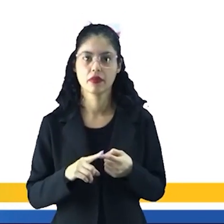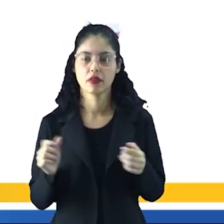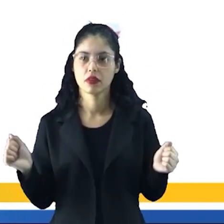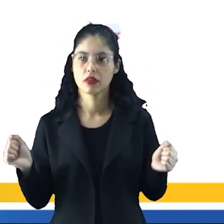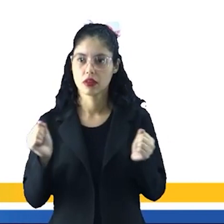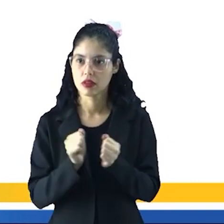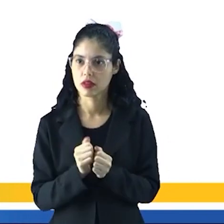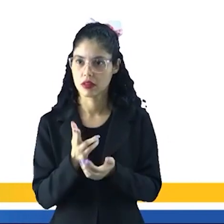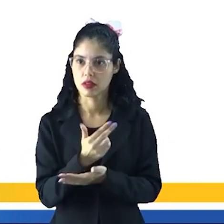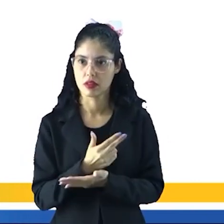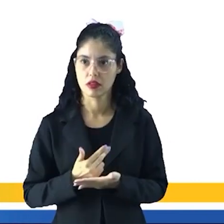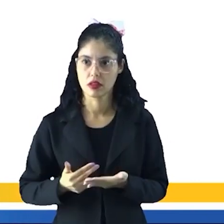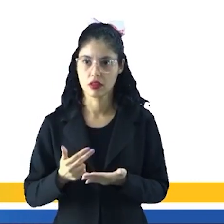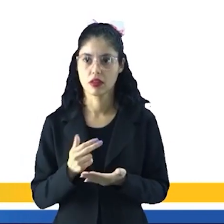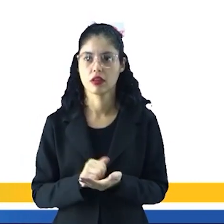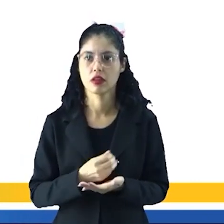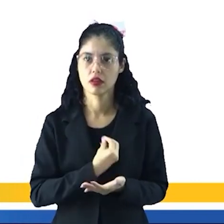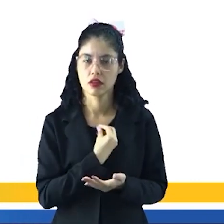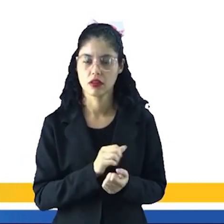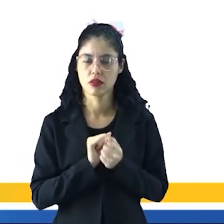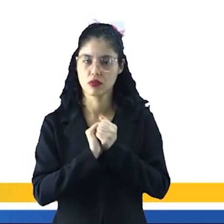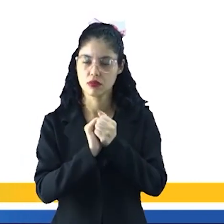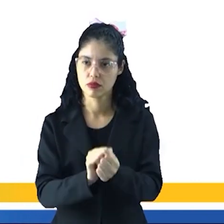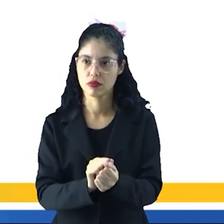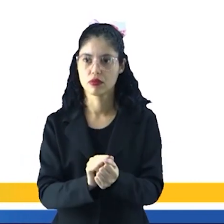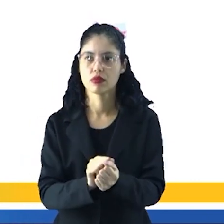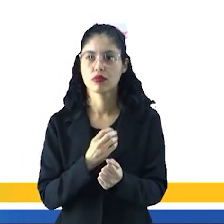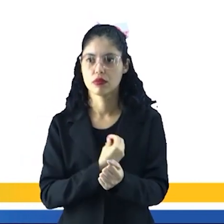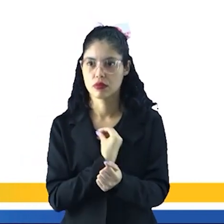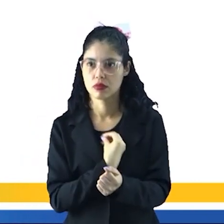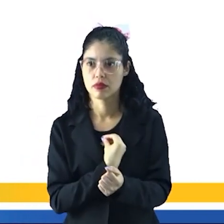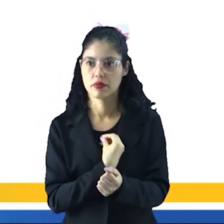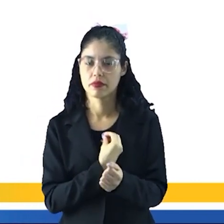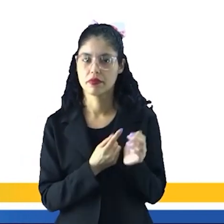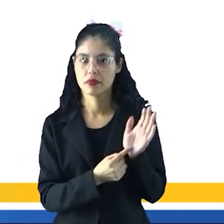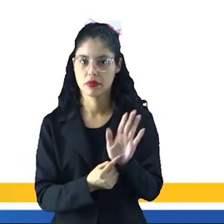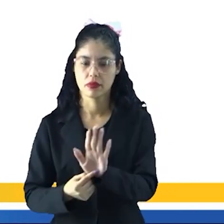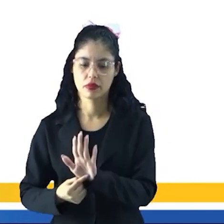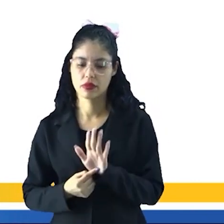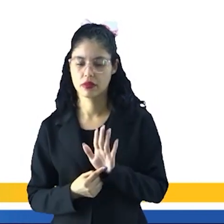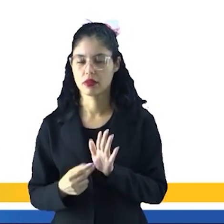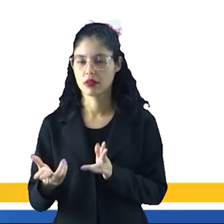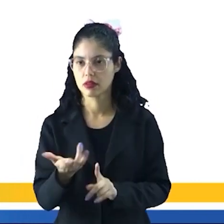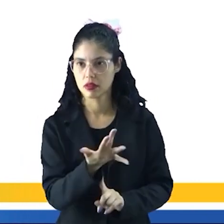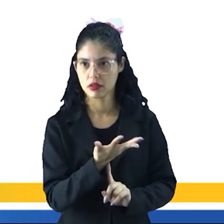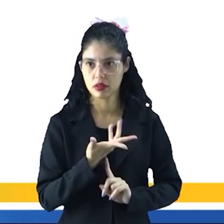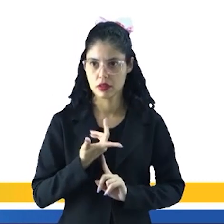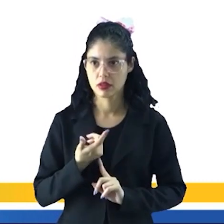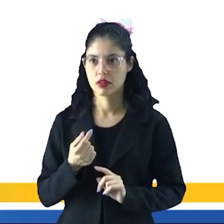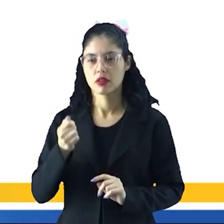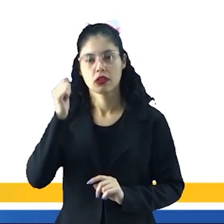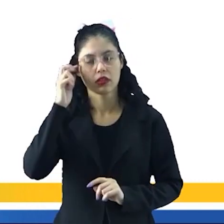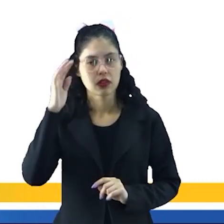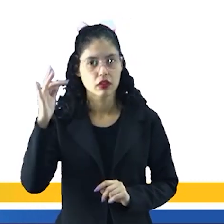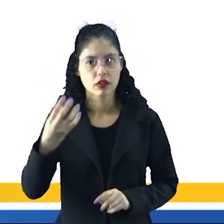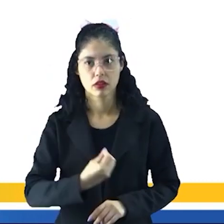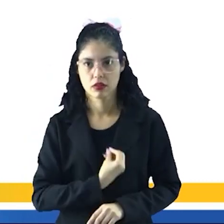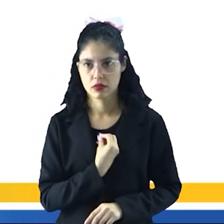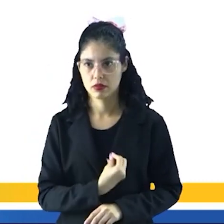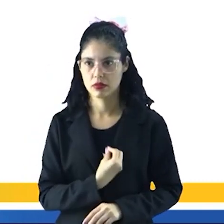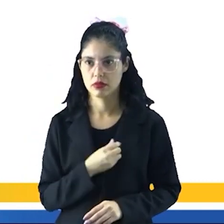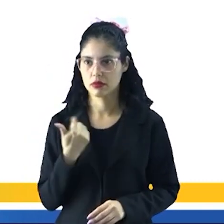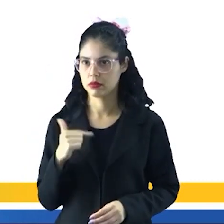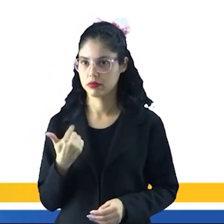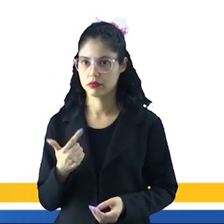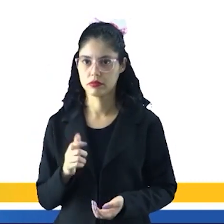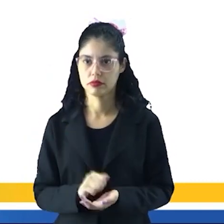vida, elas são intrínsecas, né? A vida é mostrada através da arte, a arte vai refletir a vida, então